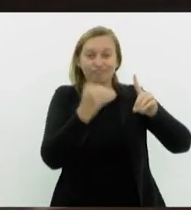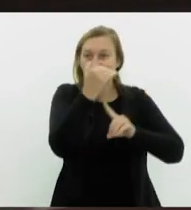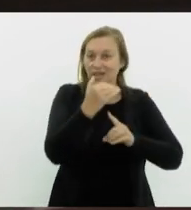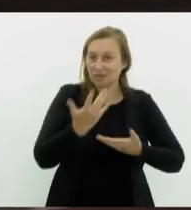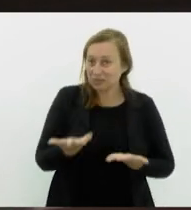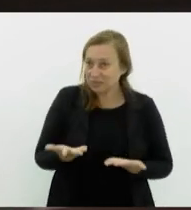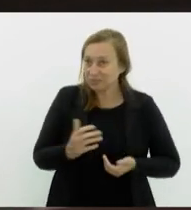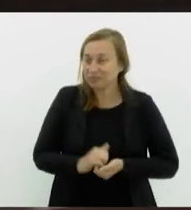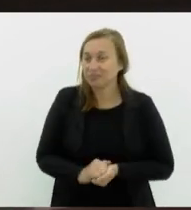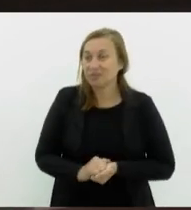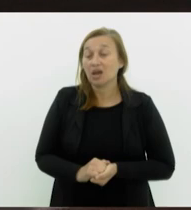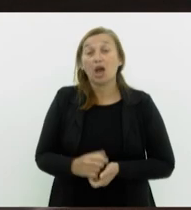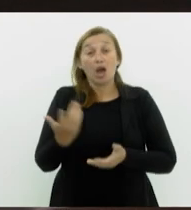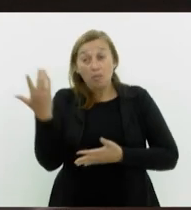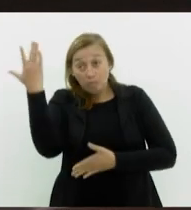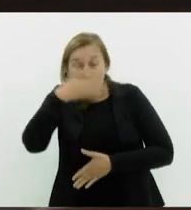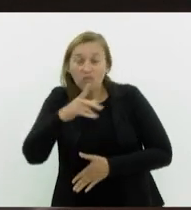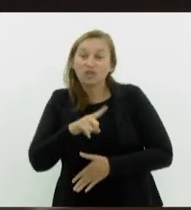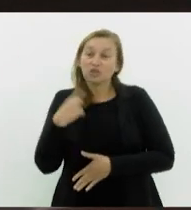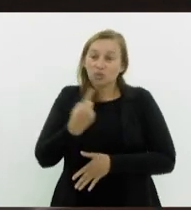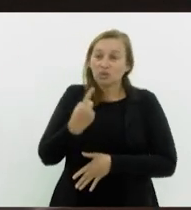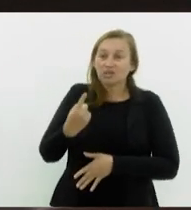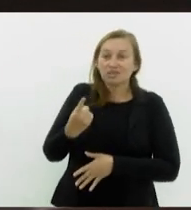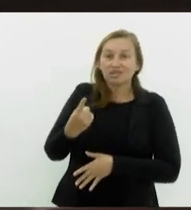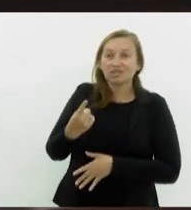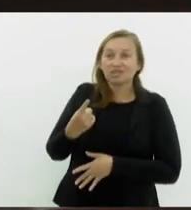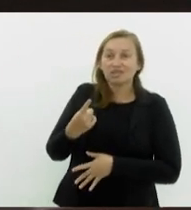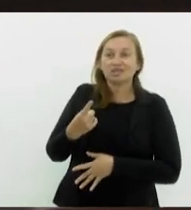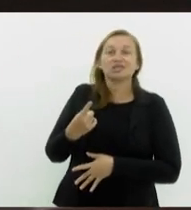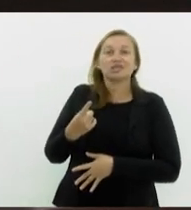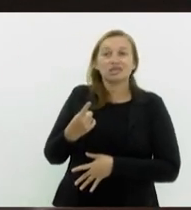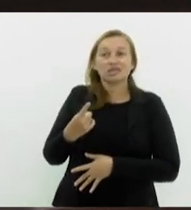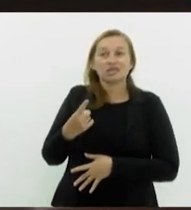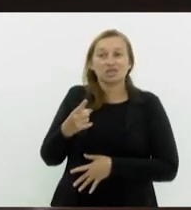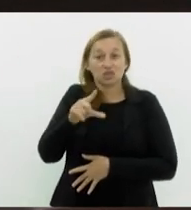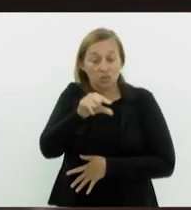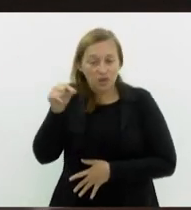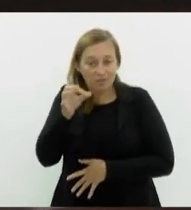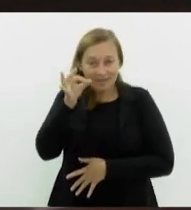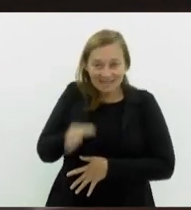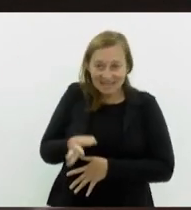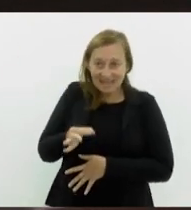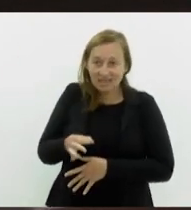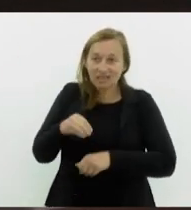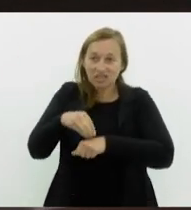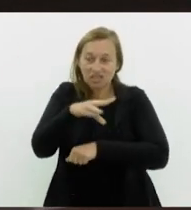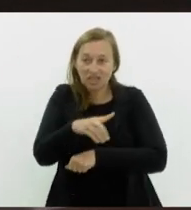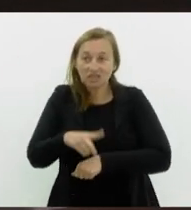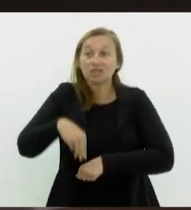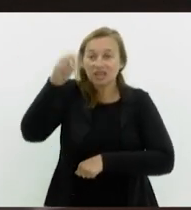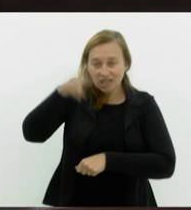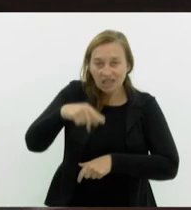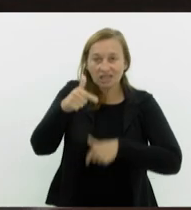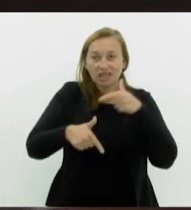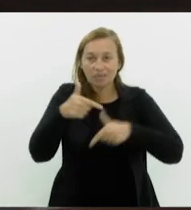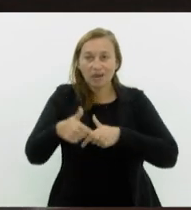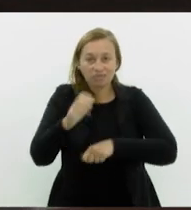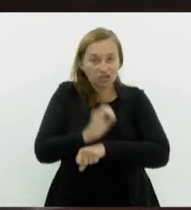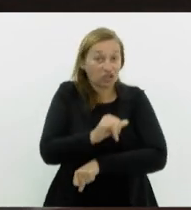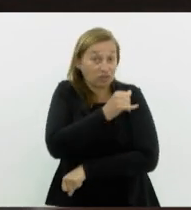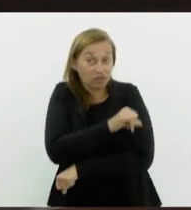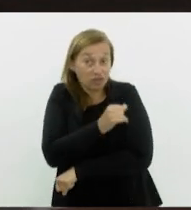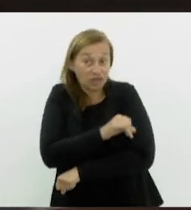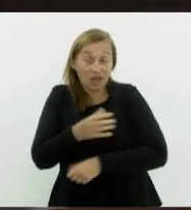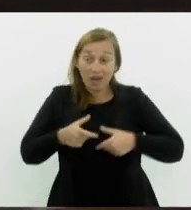É prova que nós acertamos. Fizemos uma indicação para quem trabalha no nosso estado do Rio de Janeiro.